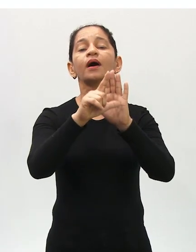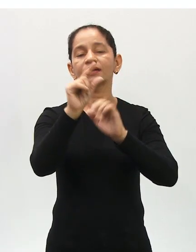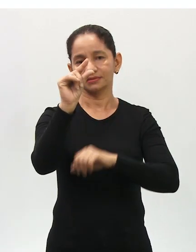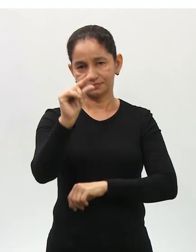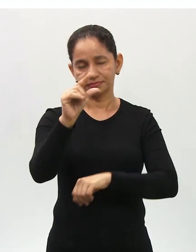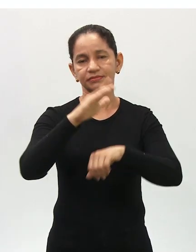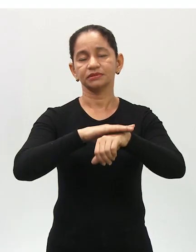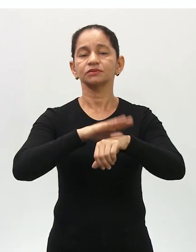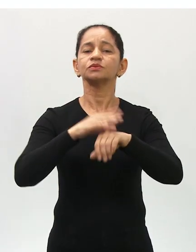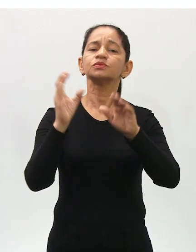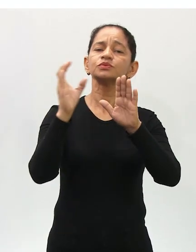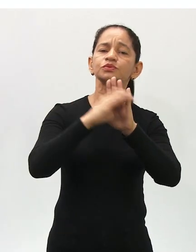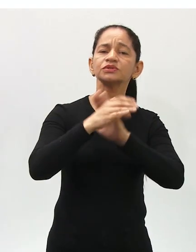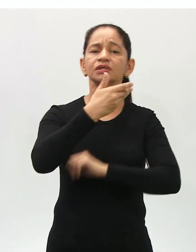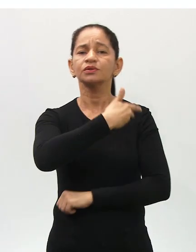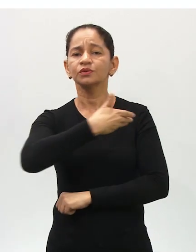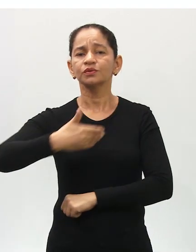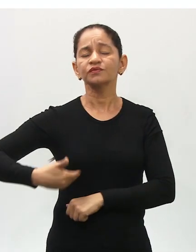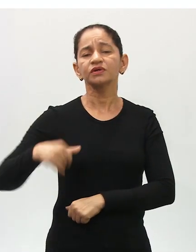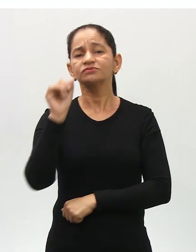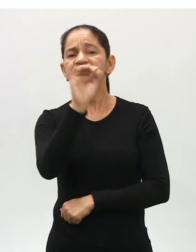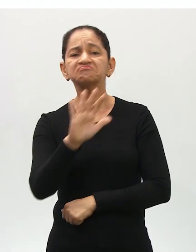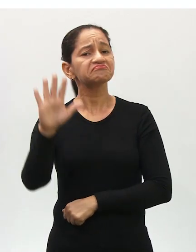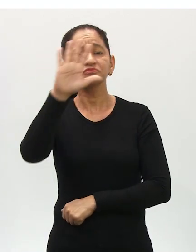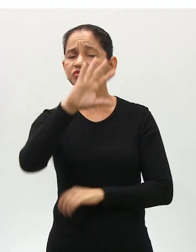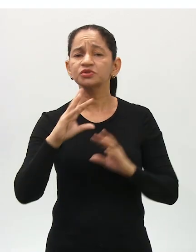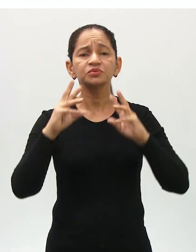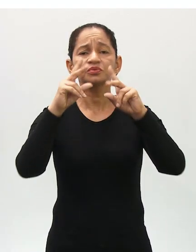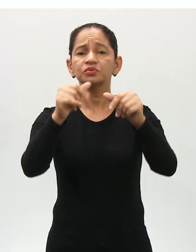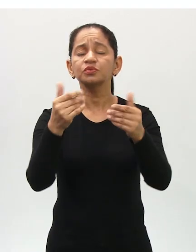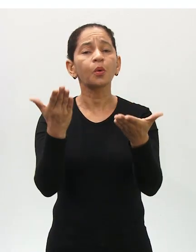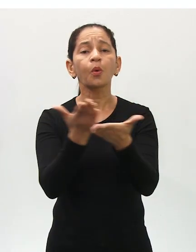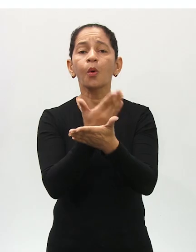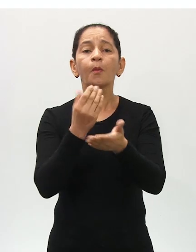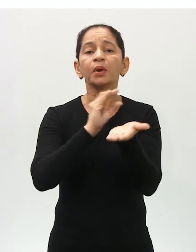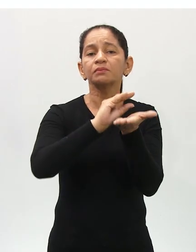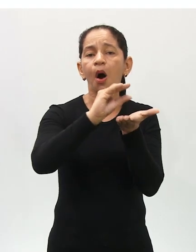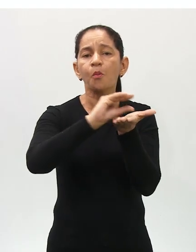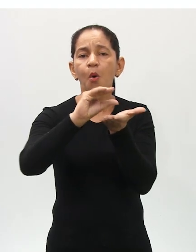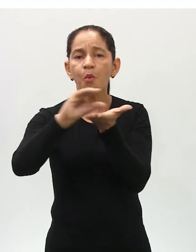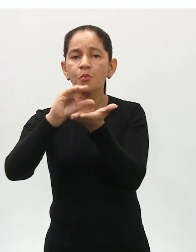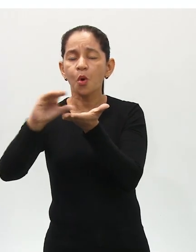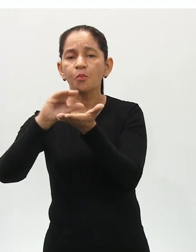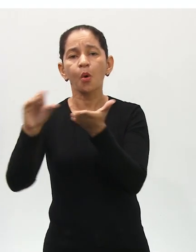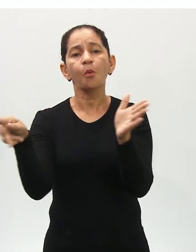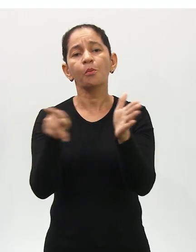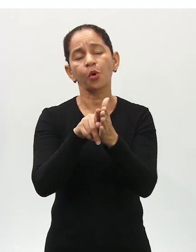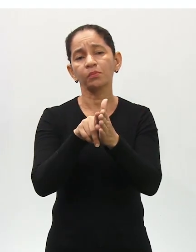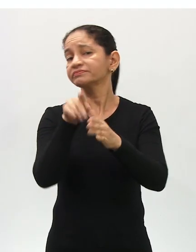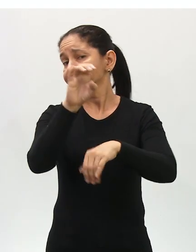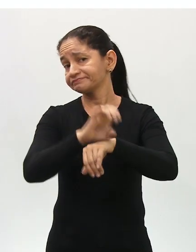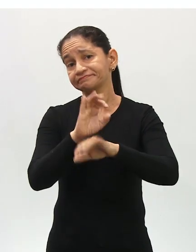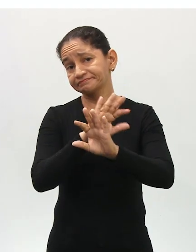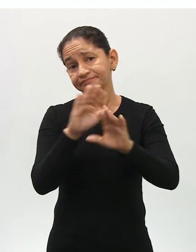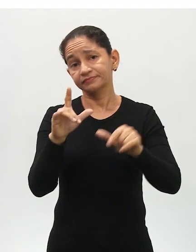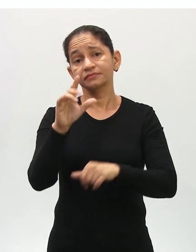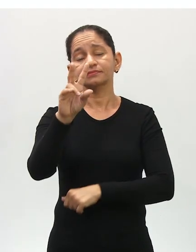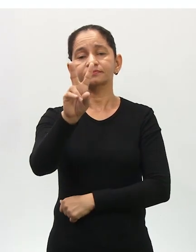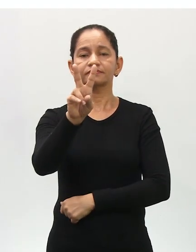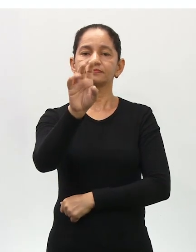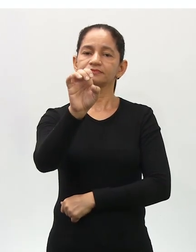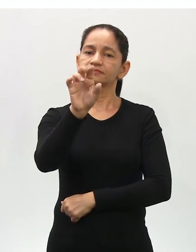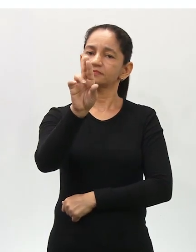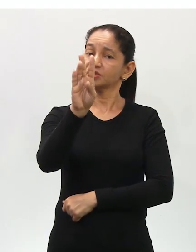As receitas públicas, de modo geral, os ingressos financeiros do Estado. Então é a entrada de dinheiro